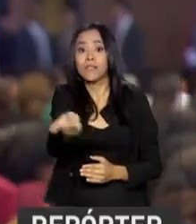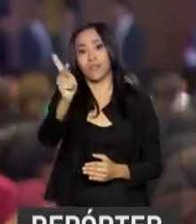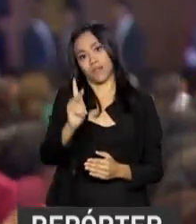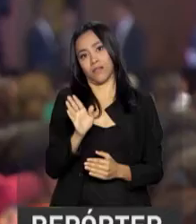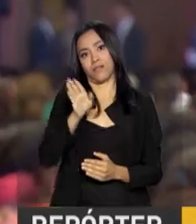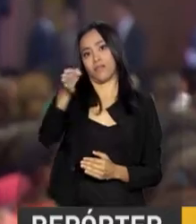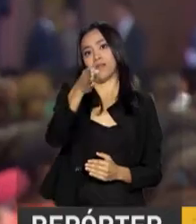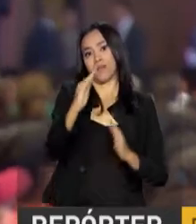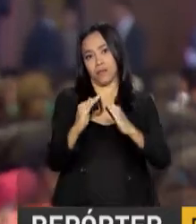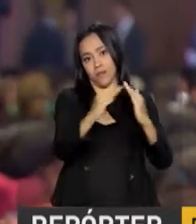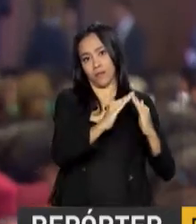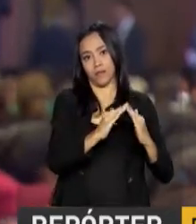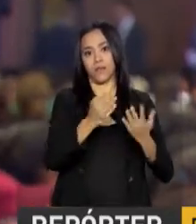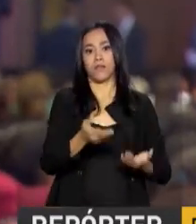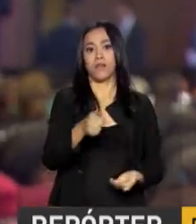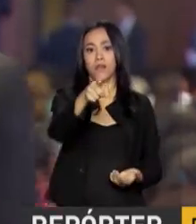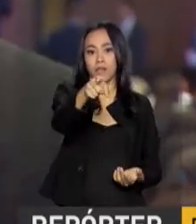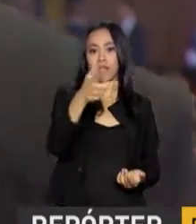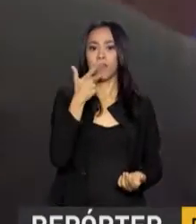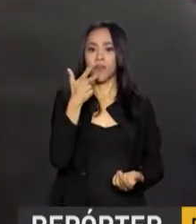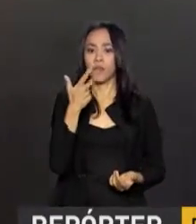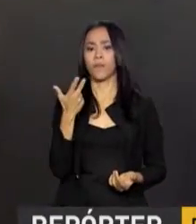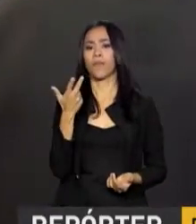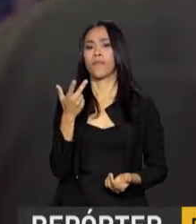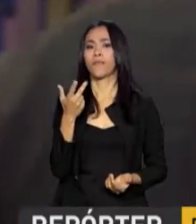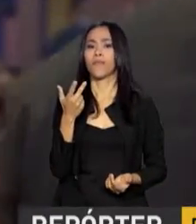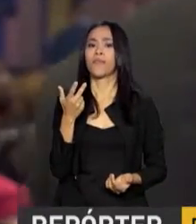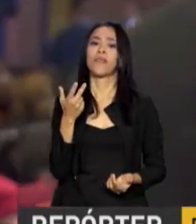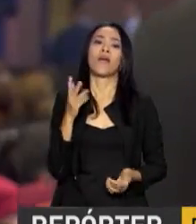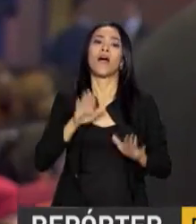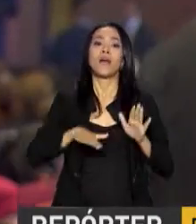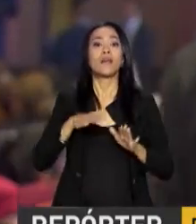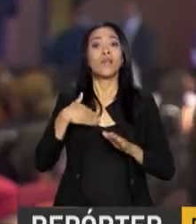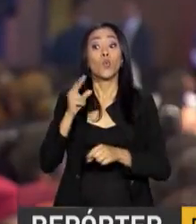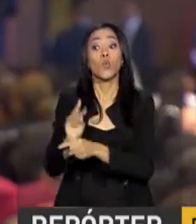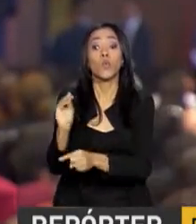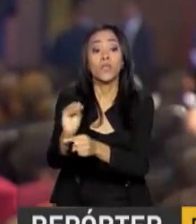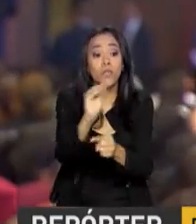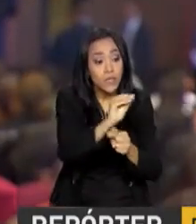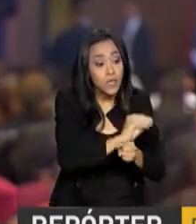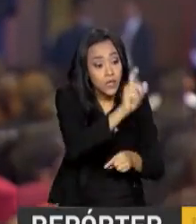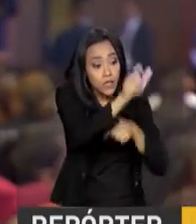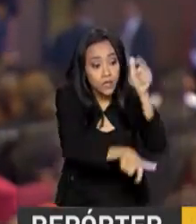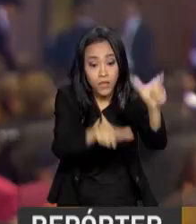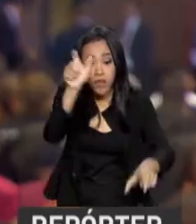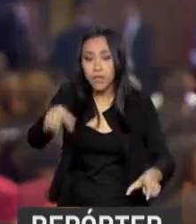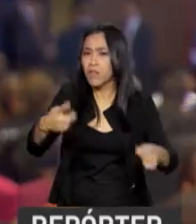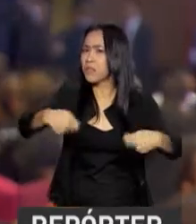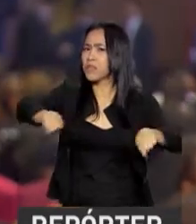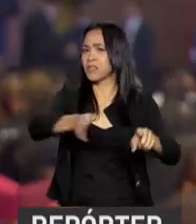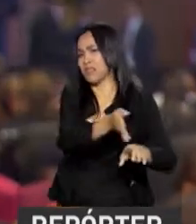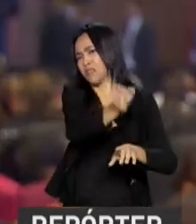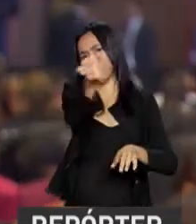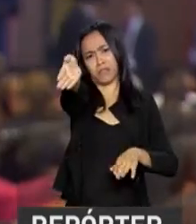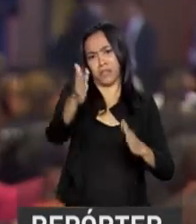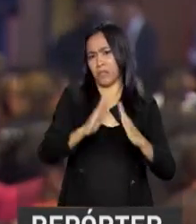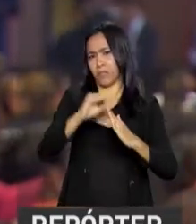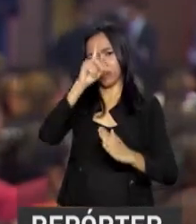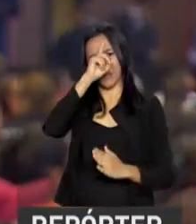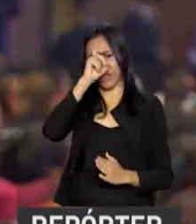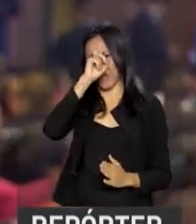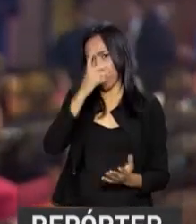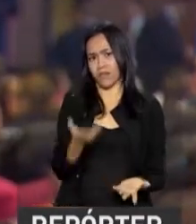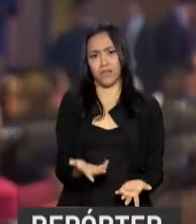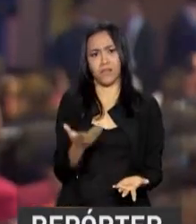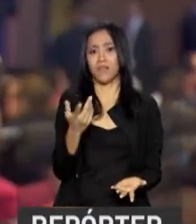acaba deixando é cuidando do do cidadão e aí ele não vai estar precisando ir a hospitais muitas coisas a